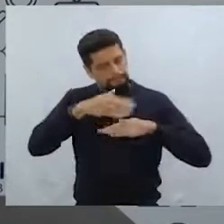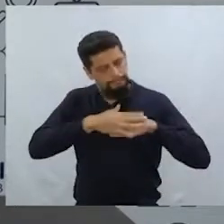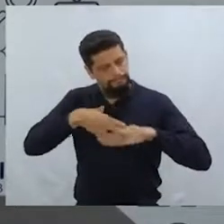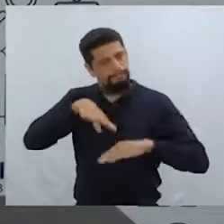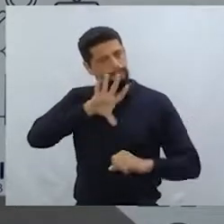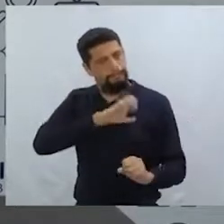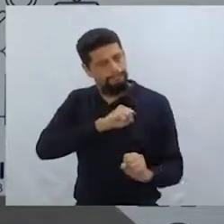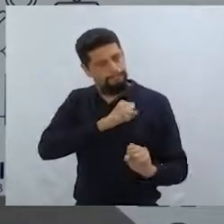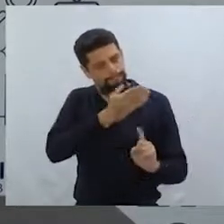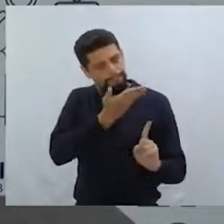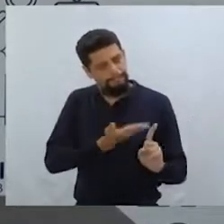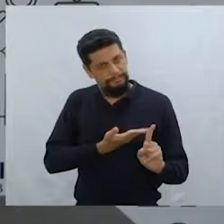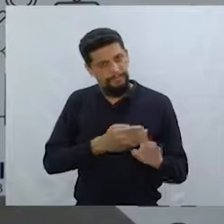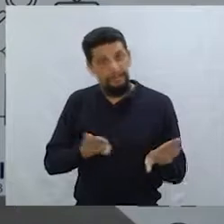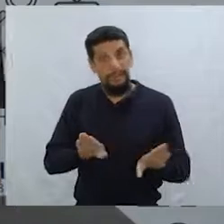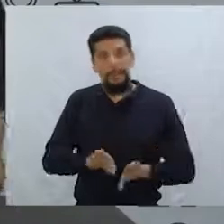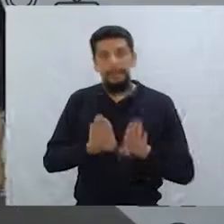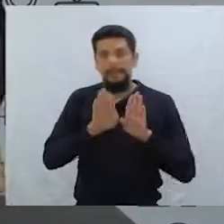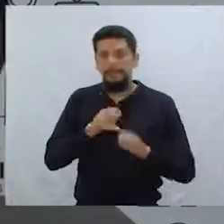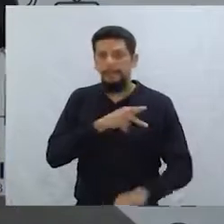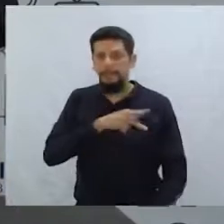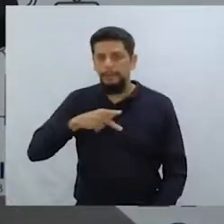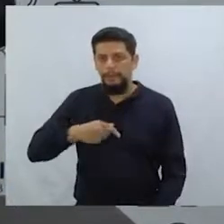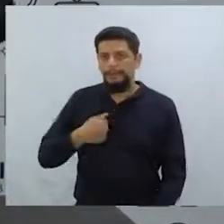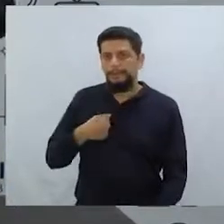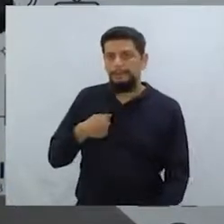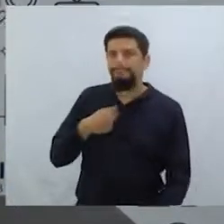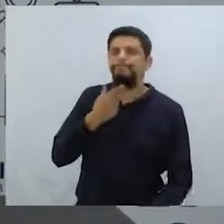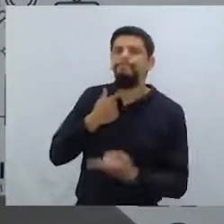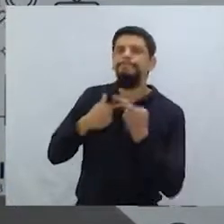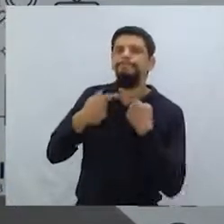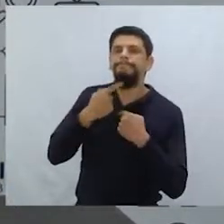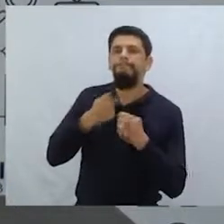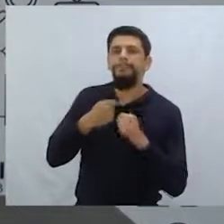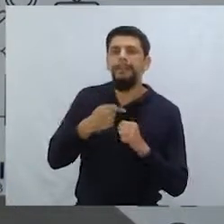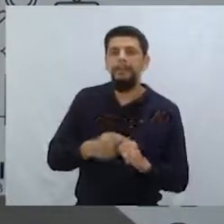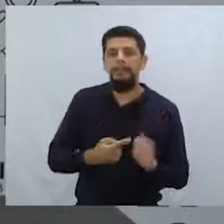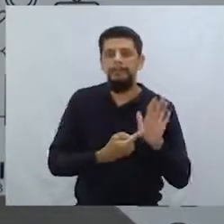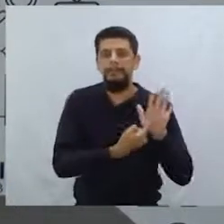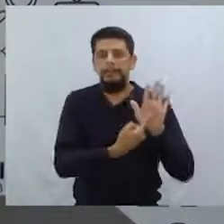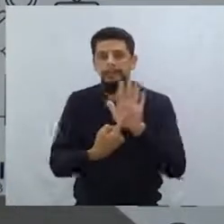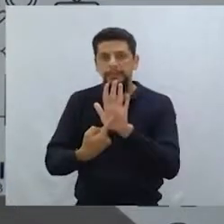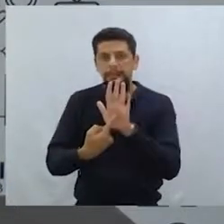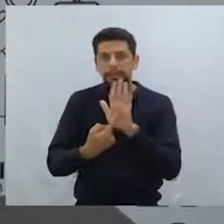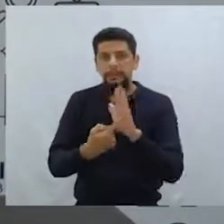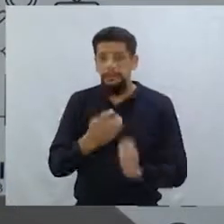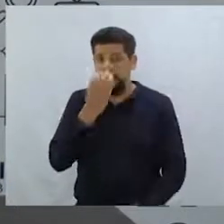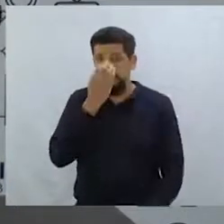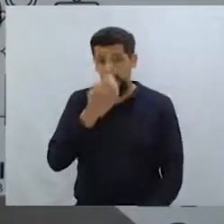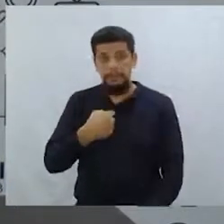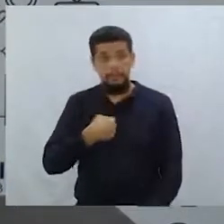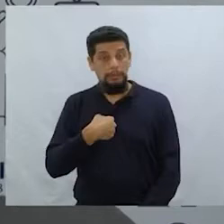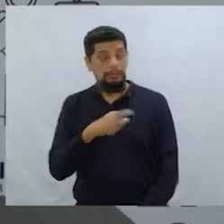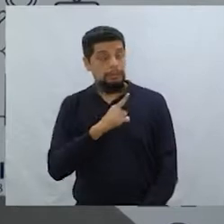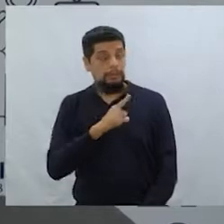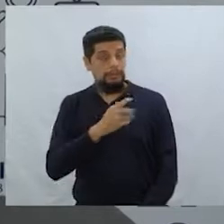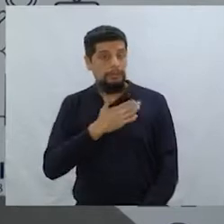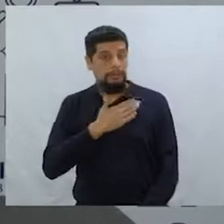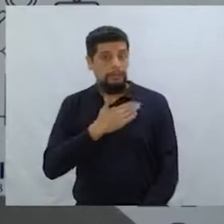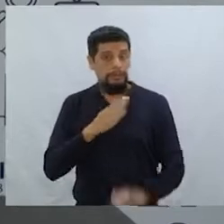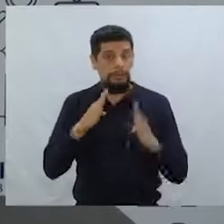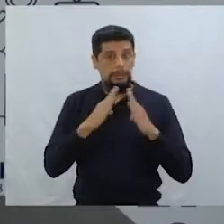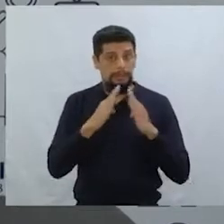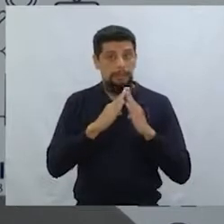nosso carinho. Mas a professora Márcia também ficou assim com vontade de mostrar para vocês o cachorro de estimação que eu tenho em